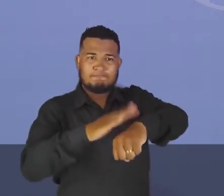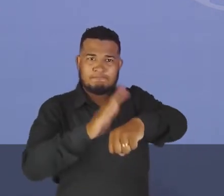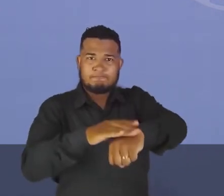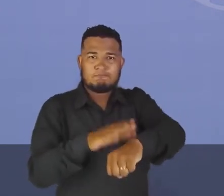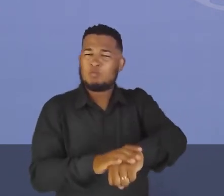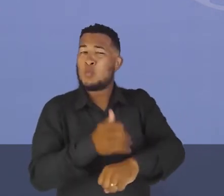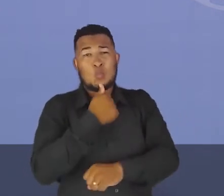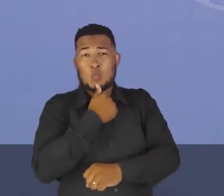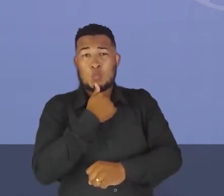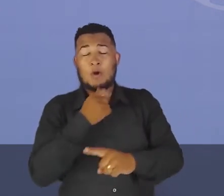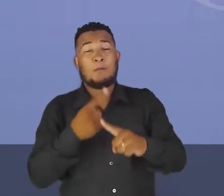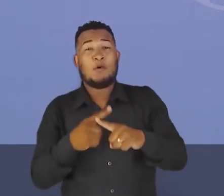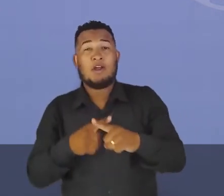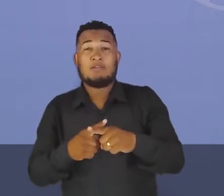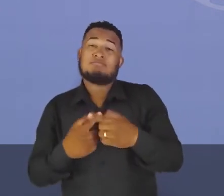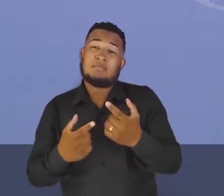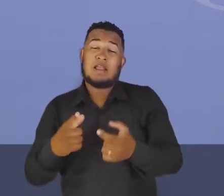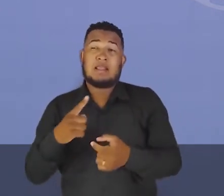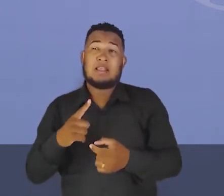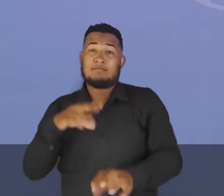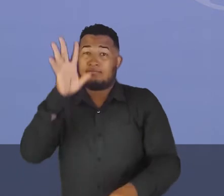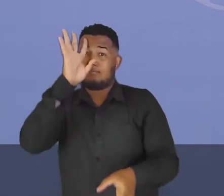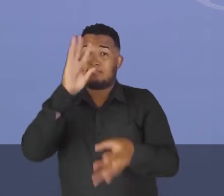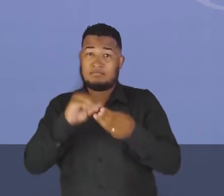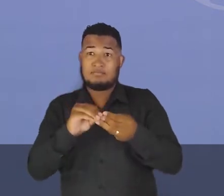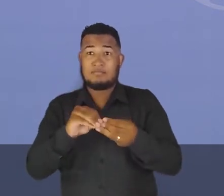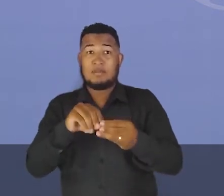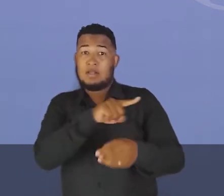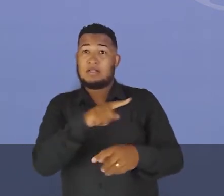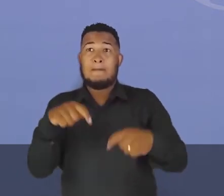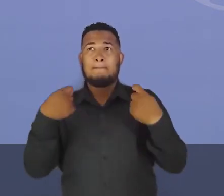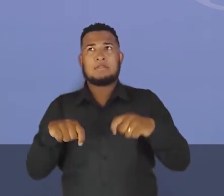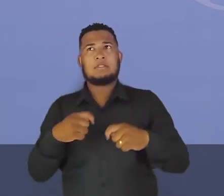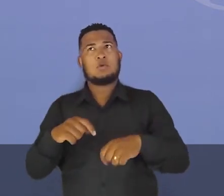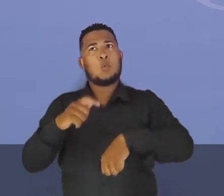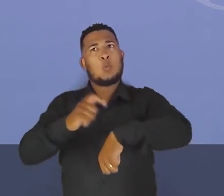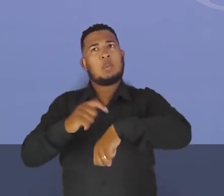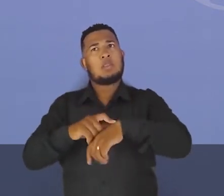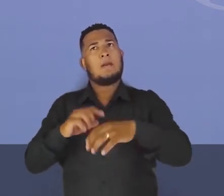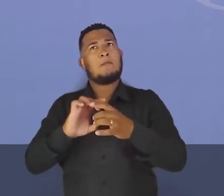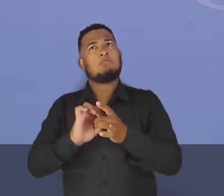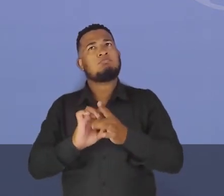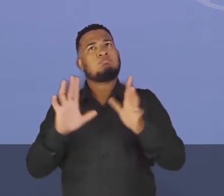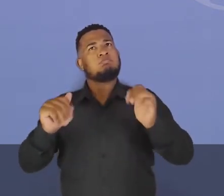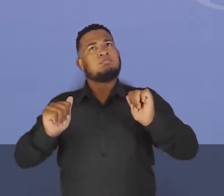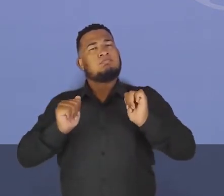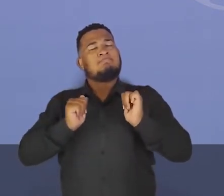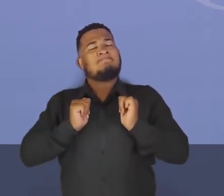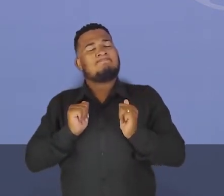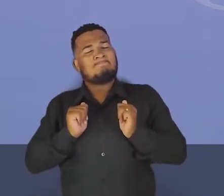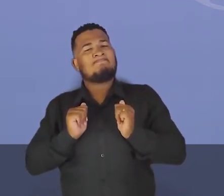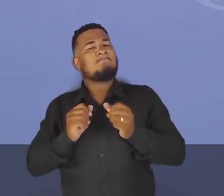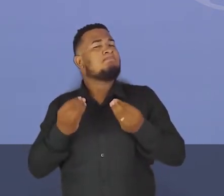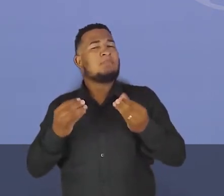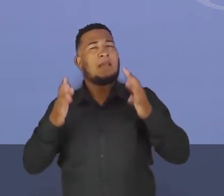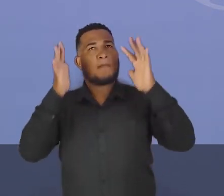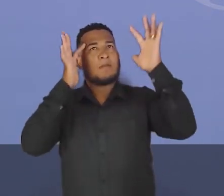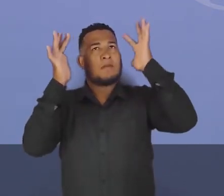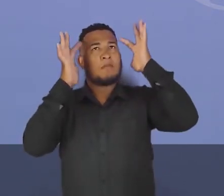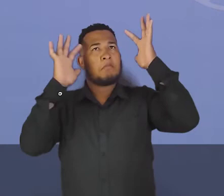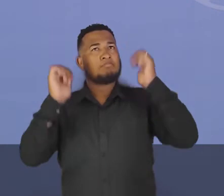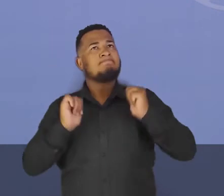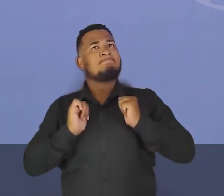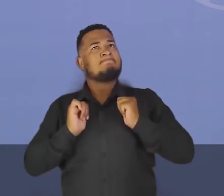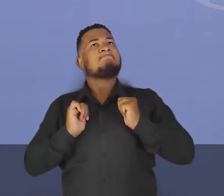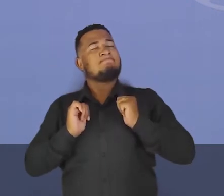braçal, justamente porque havia a compreensão de que eles precisavam ter esse tempo livre, o ócio, para poder exercer essas